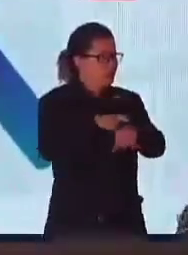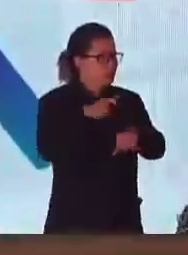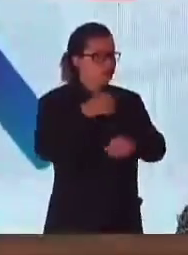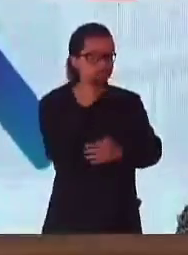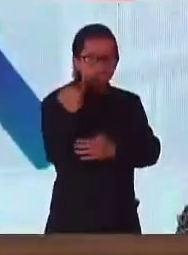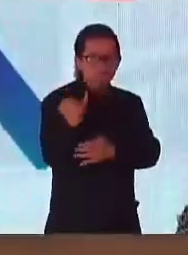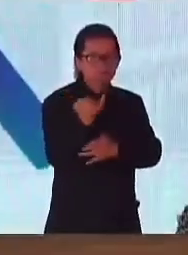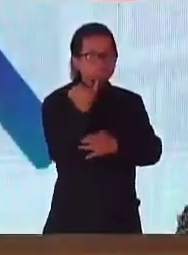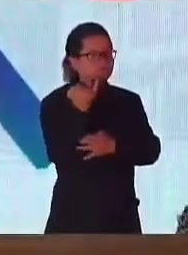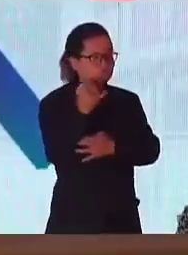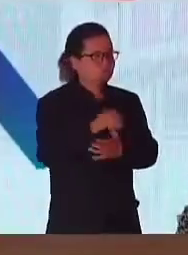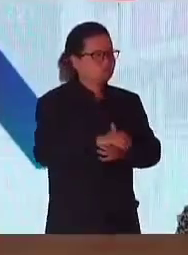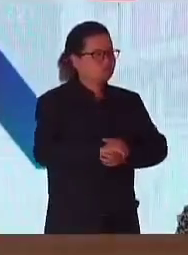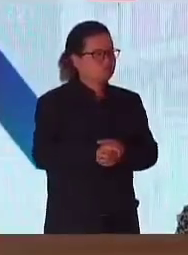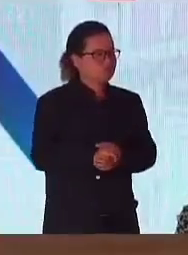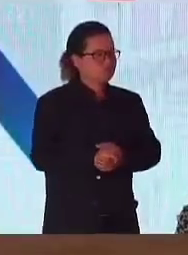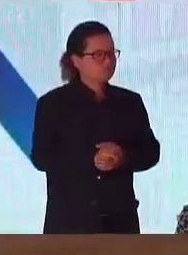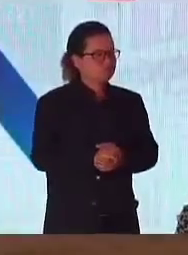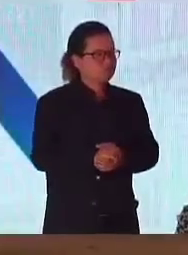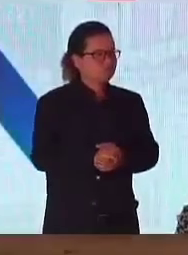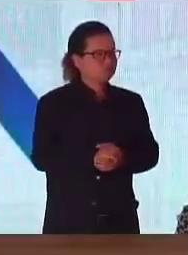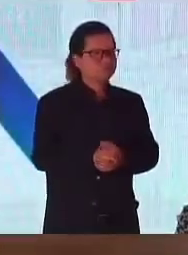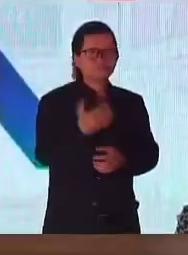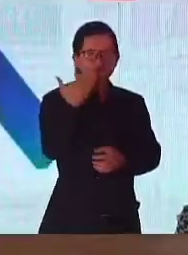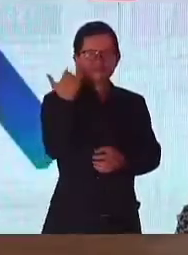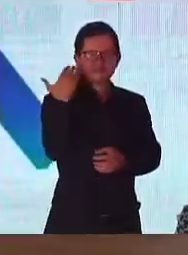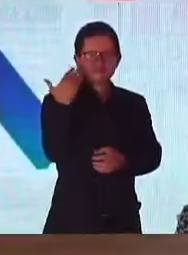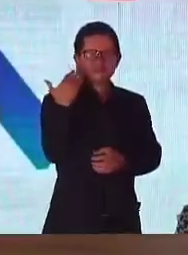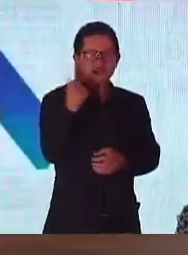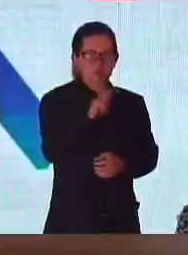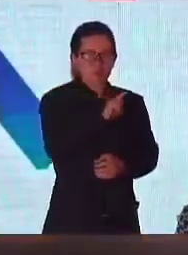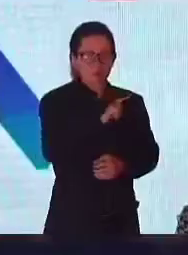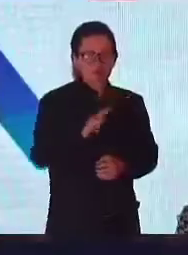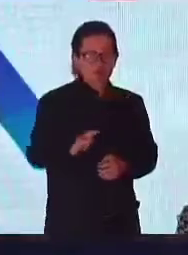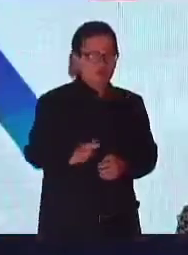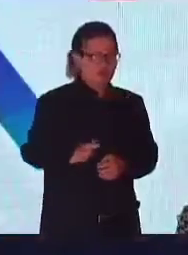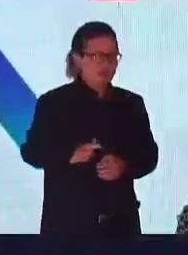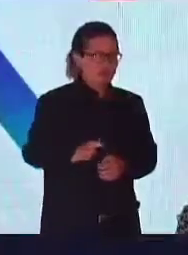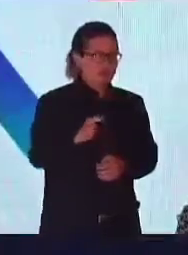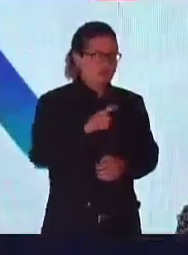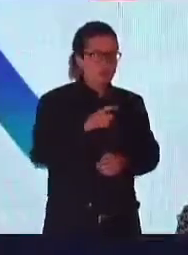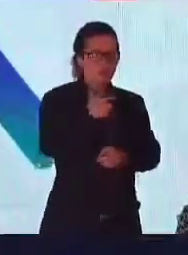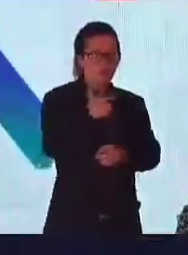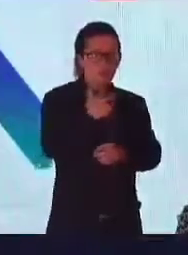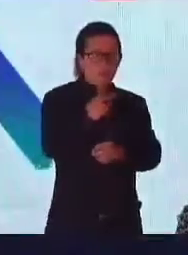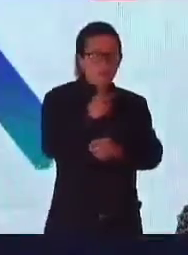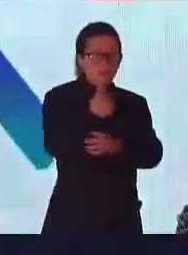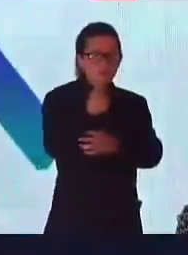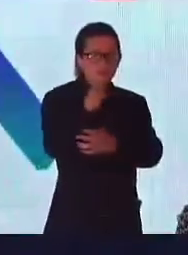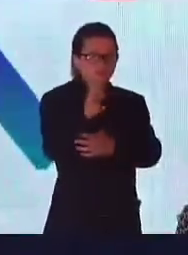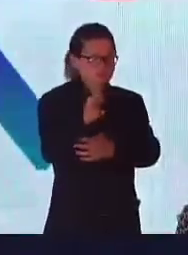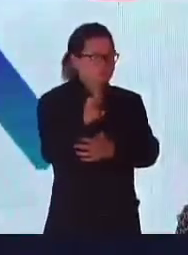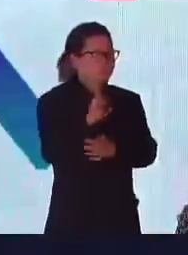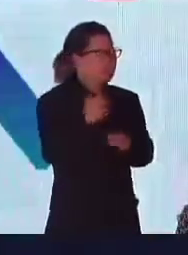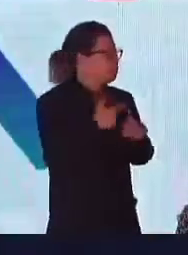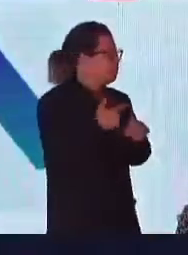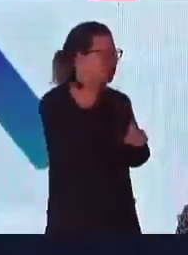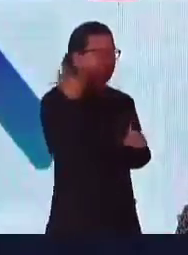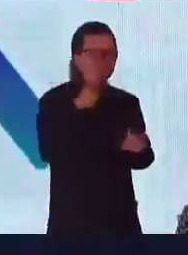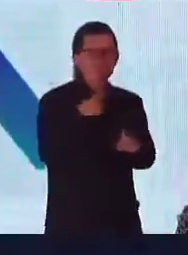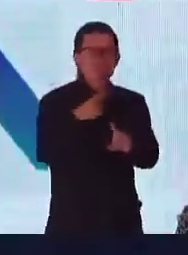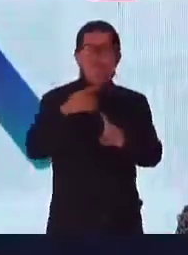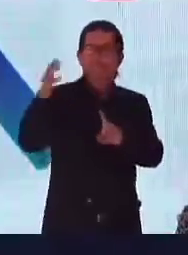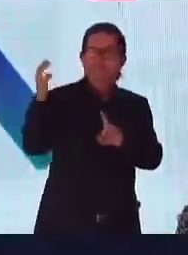Quando nós chegamos ao governo em 2015, governador, uma das maiores pressões que nós recebíamos no sistema de ciência,